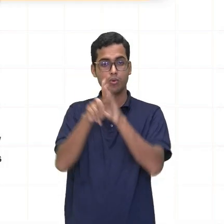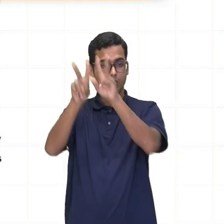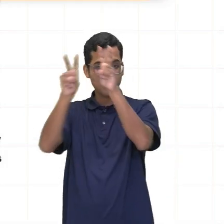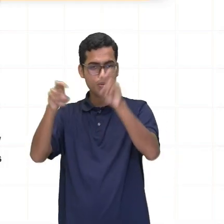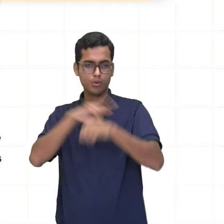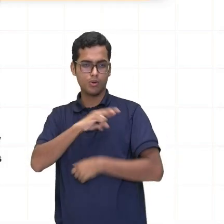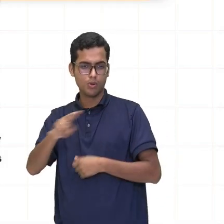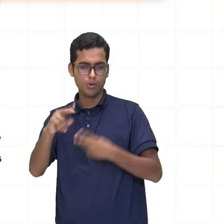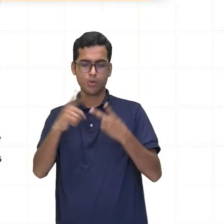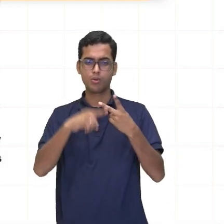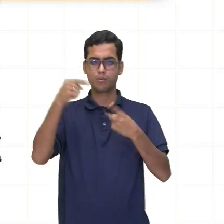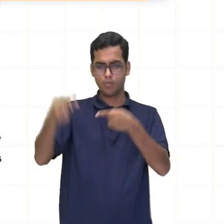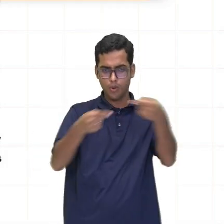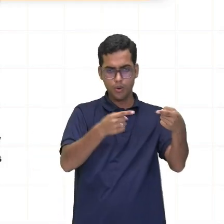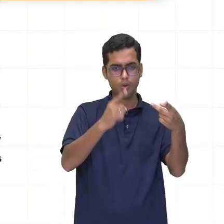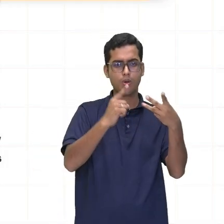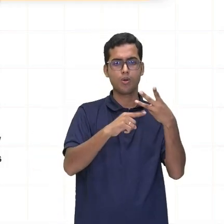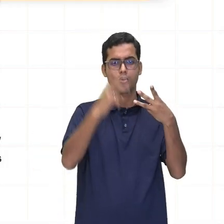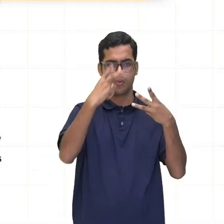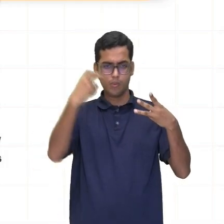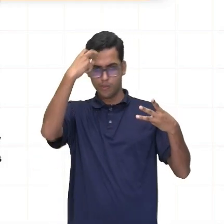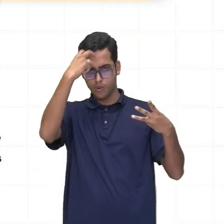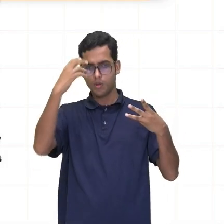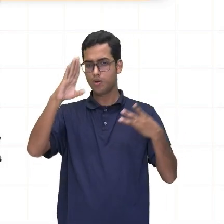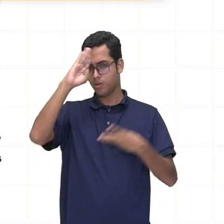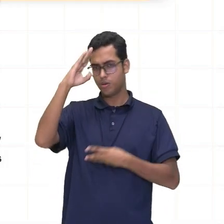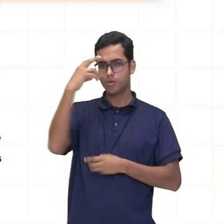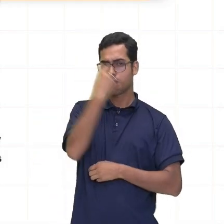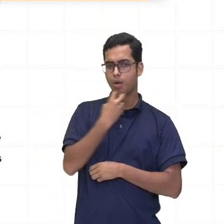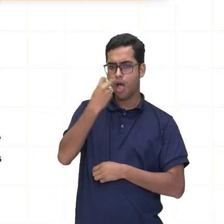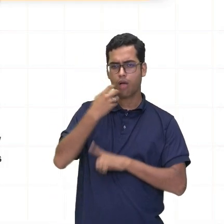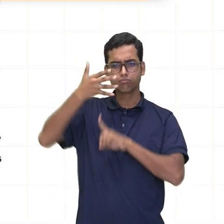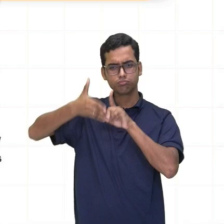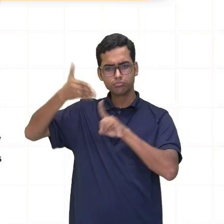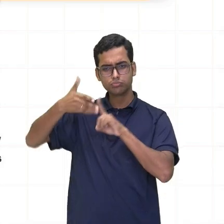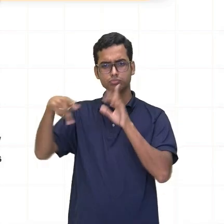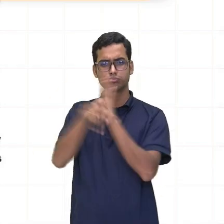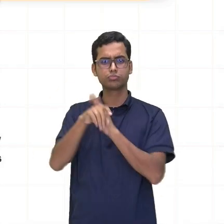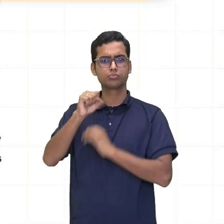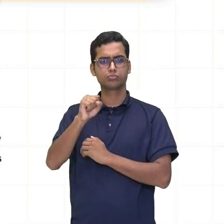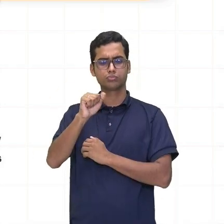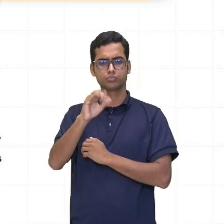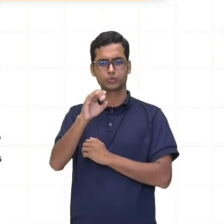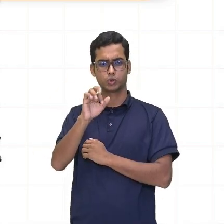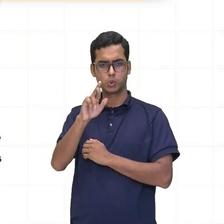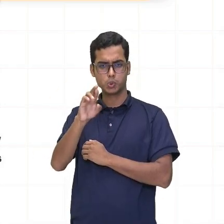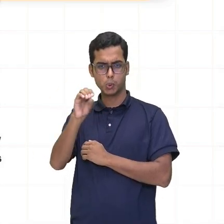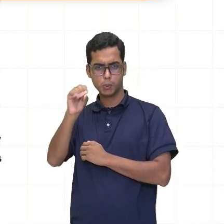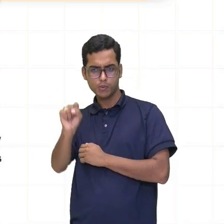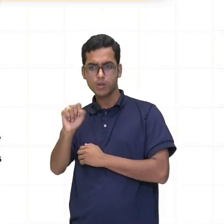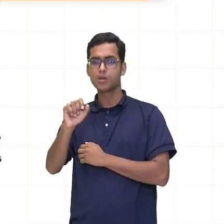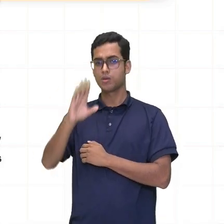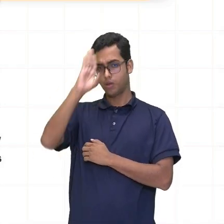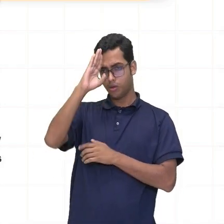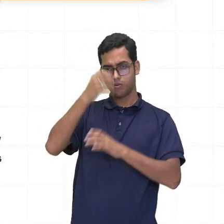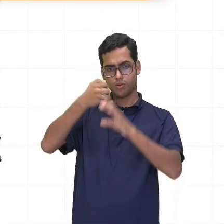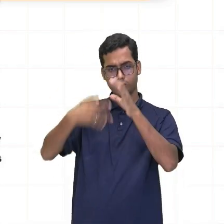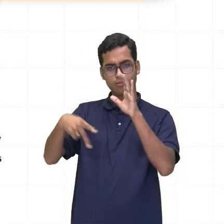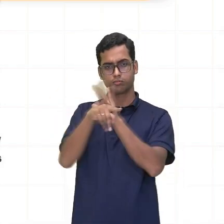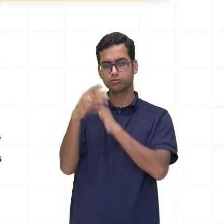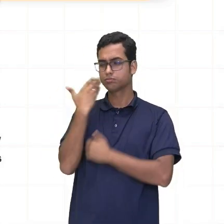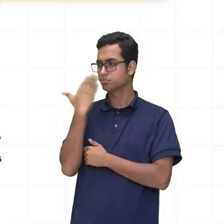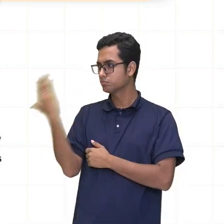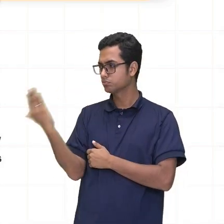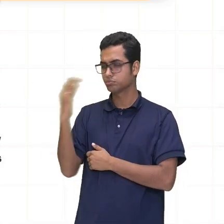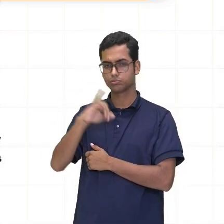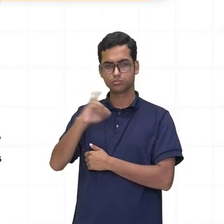é considerado um dos maiores oradores sacros. Então, essas são as características gerais de Jacques Bossuet,